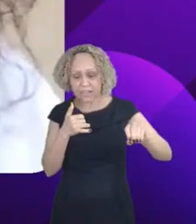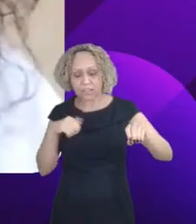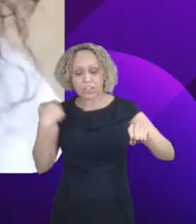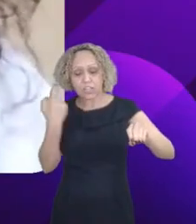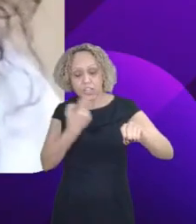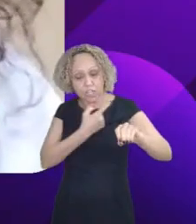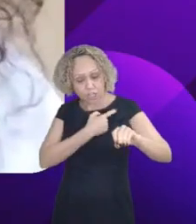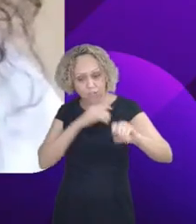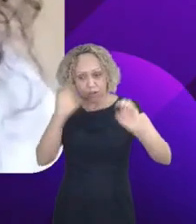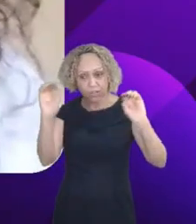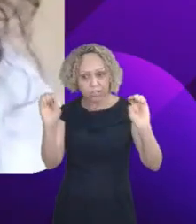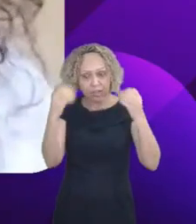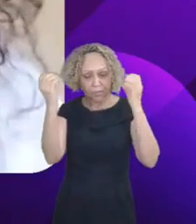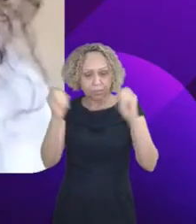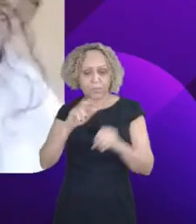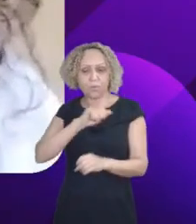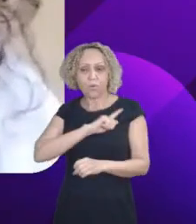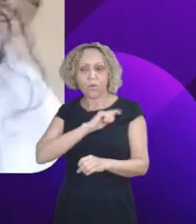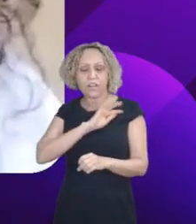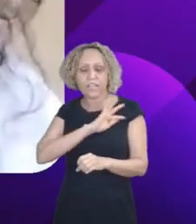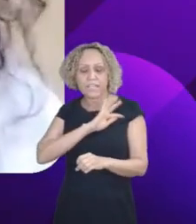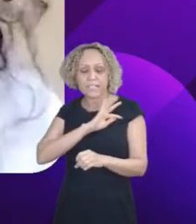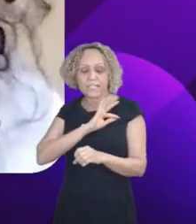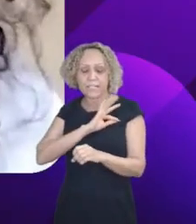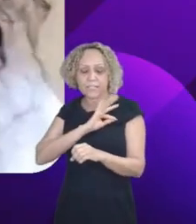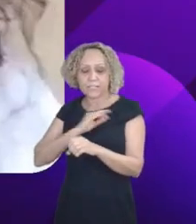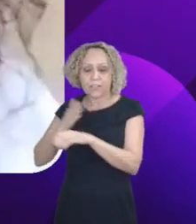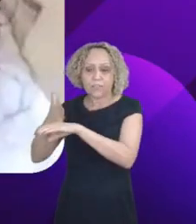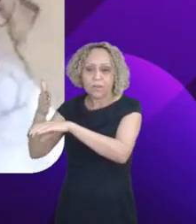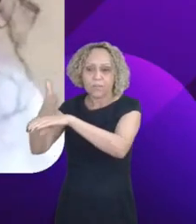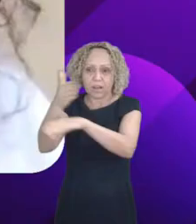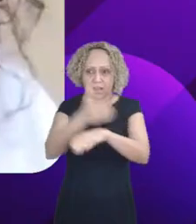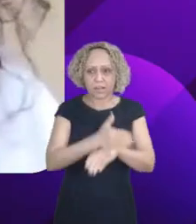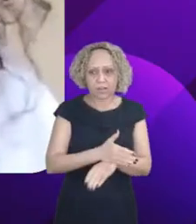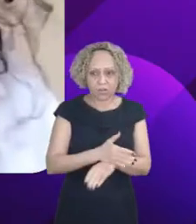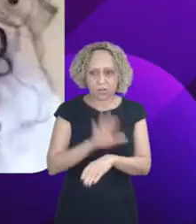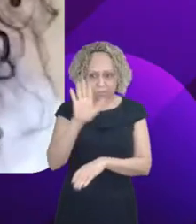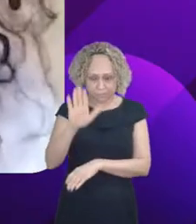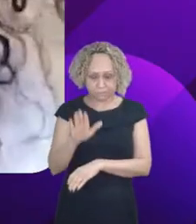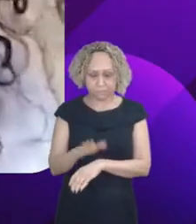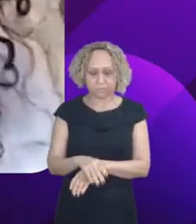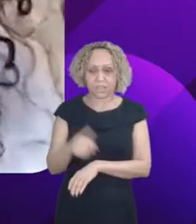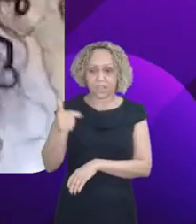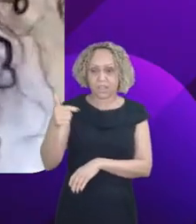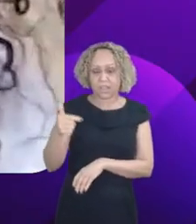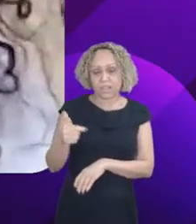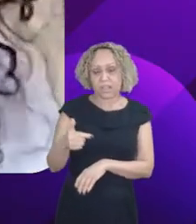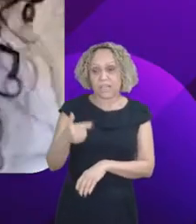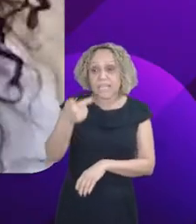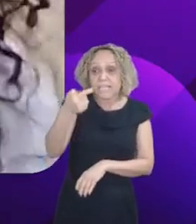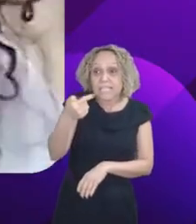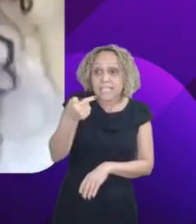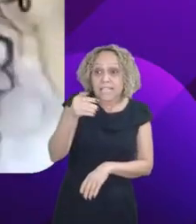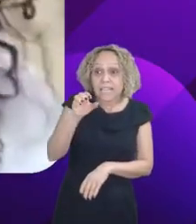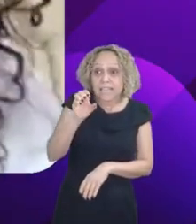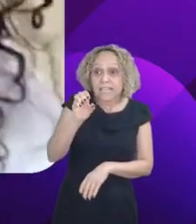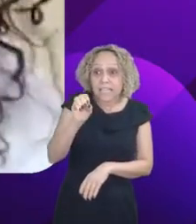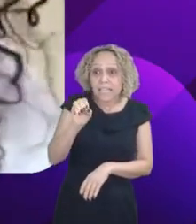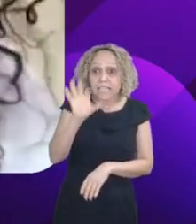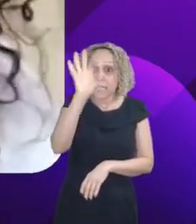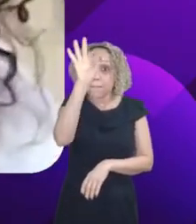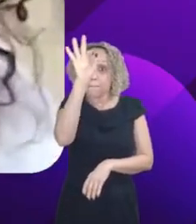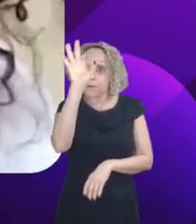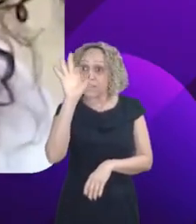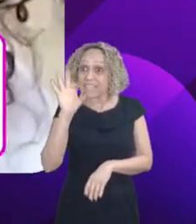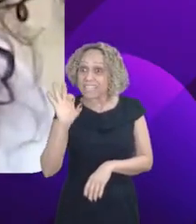estado, 70% das ligações para o 190 são de mulheres pedindo socorro